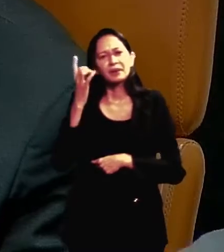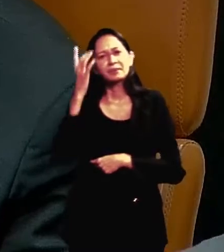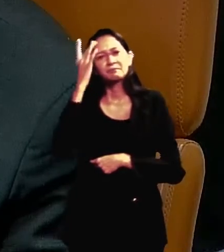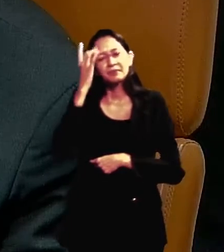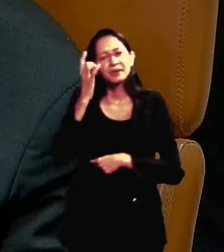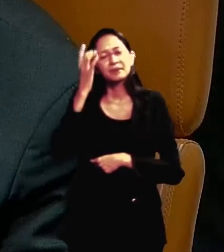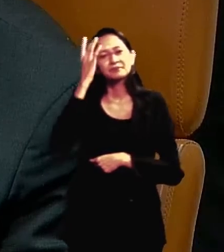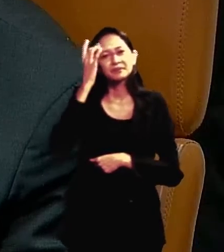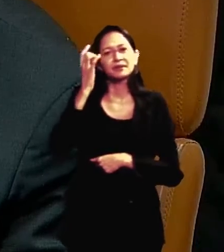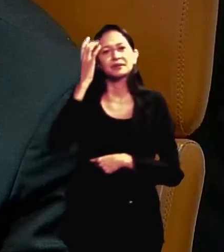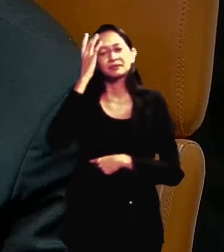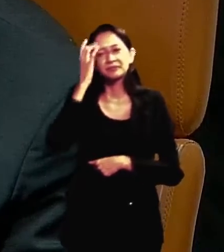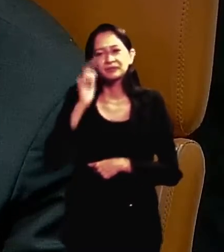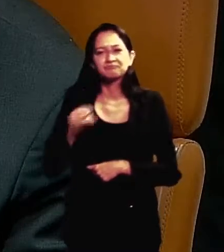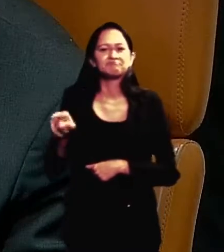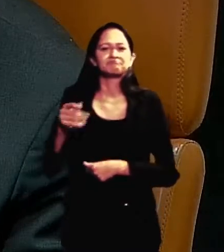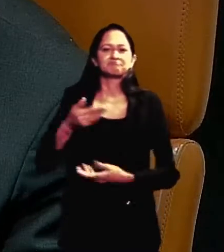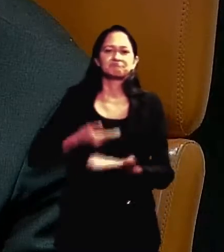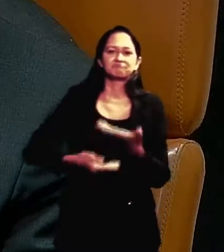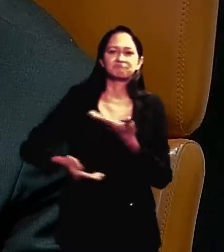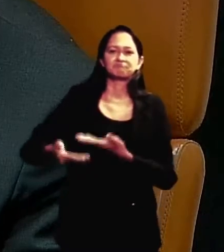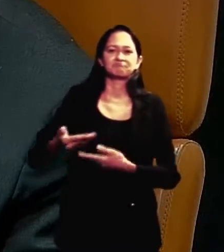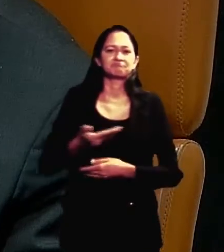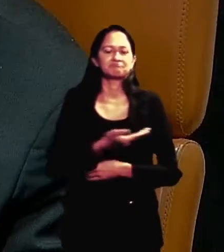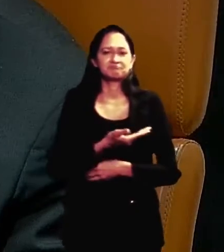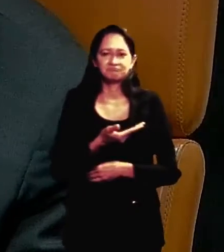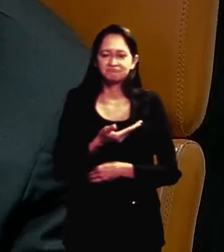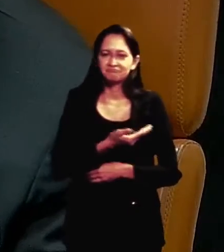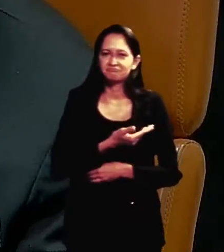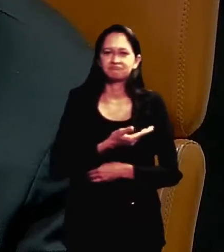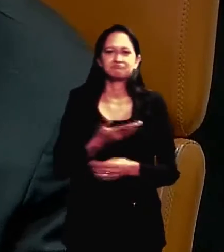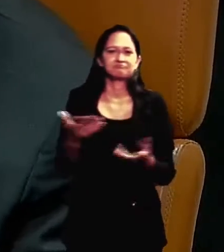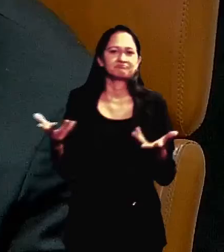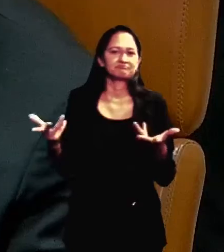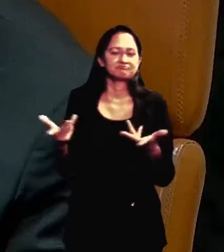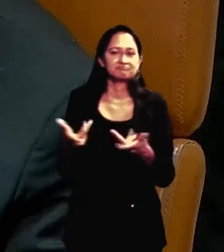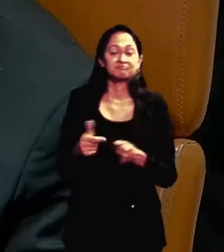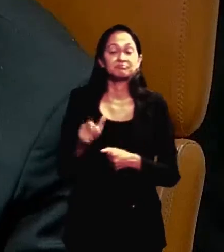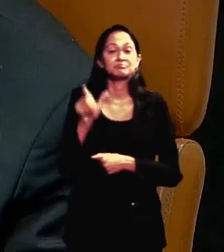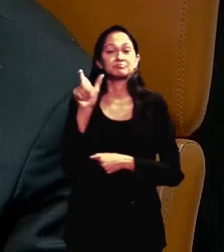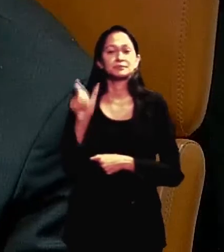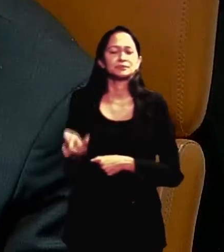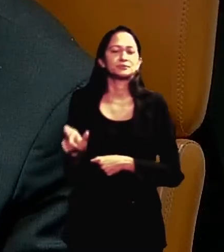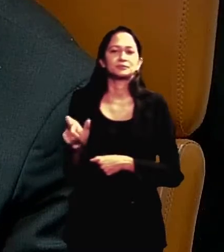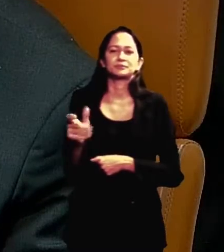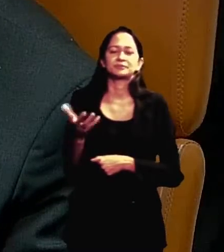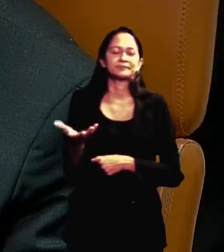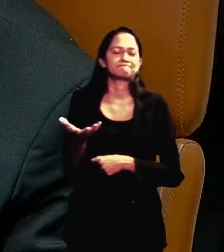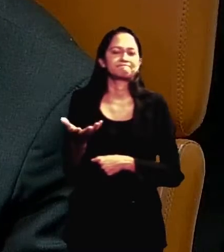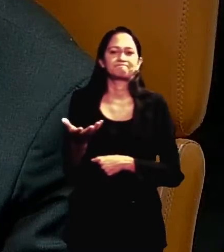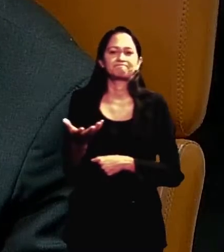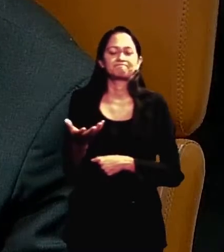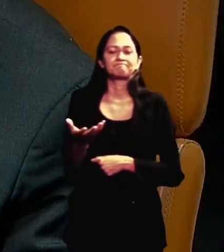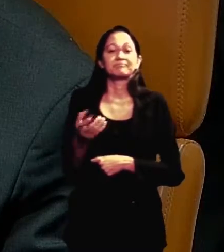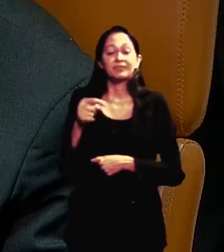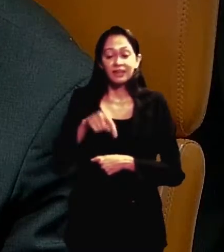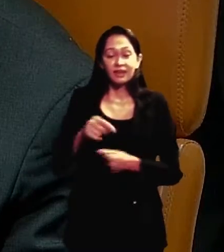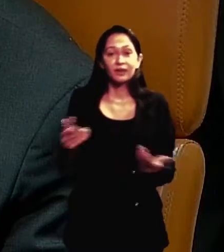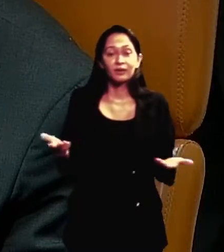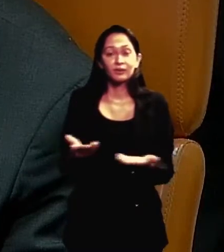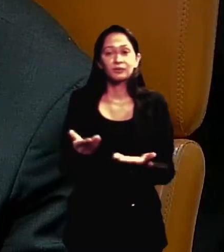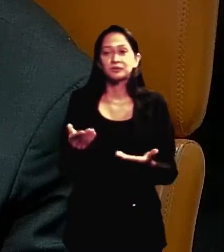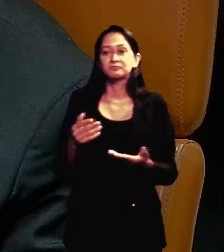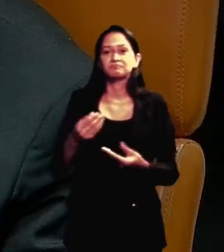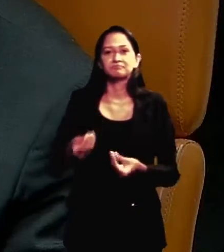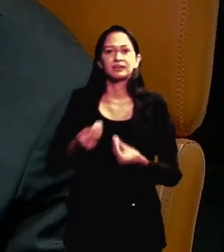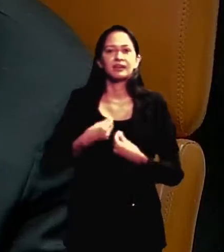ele conquista nosso coração aqui. Cara, pode. Excelente pessoa. É que eu falo, essa legislatura está